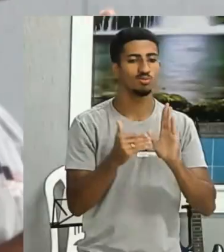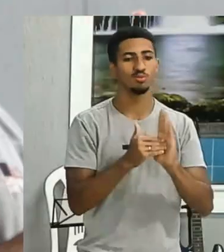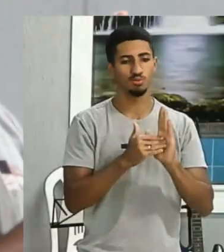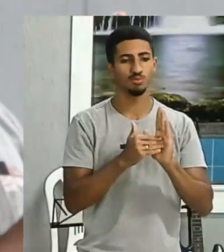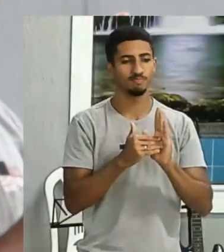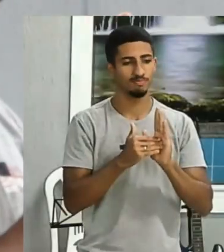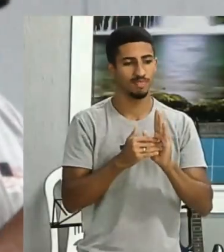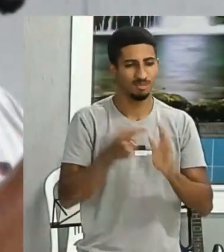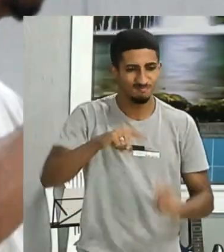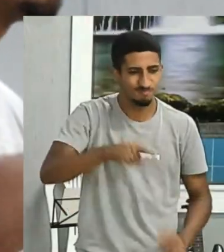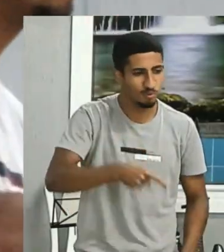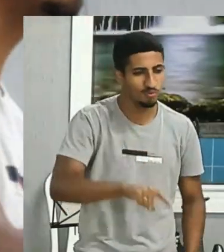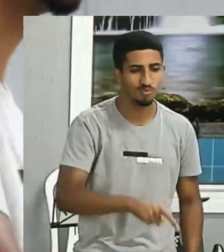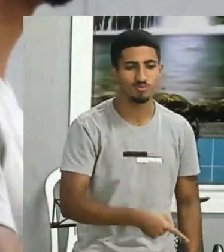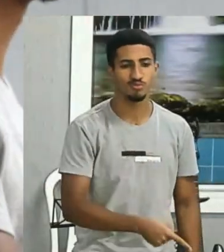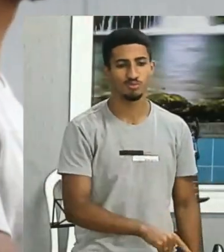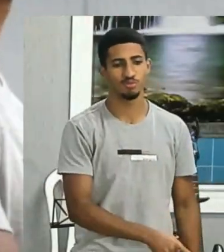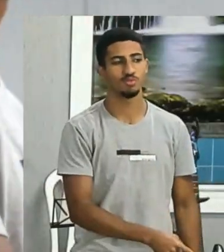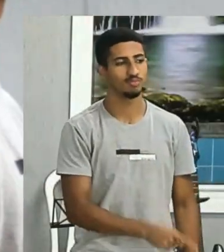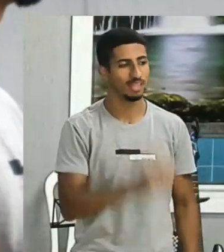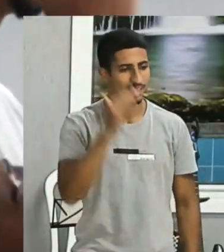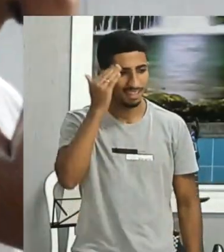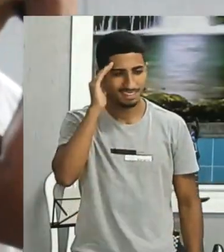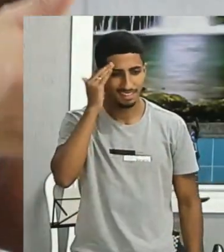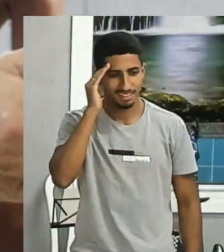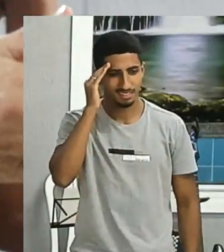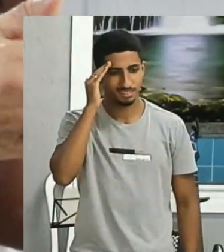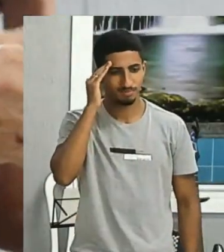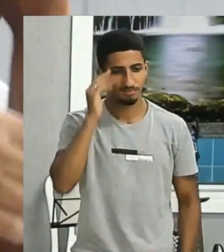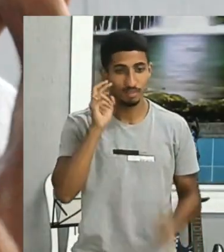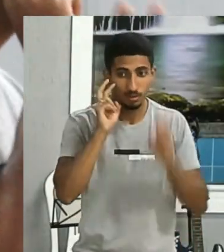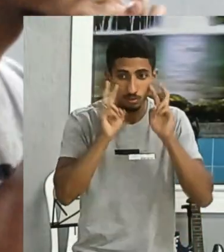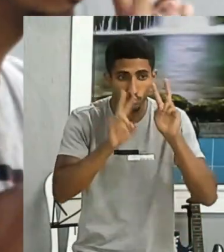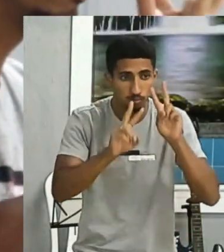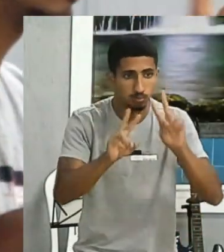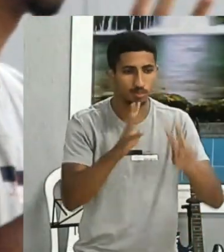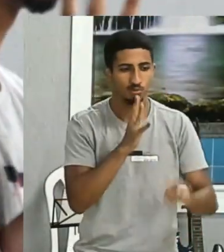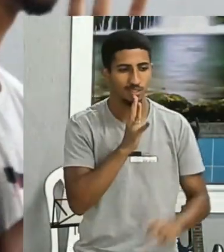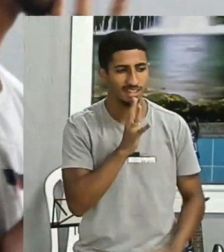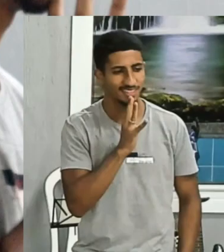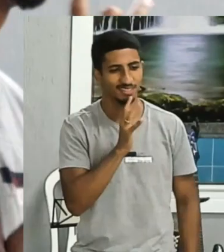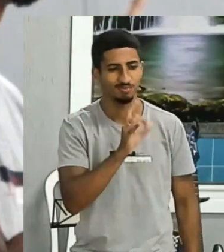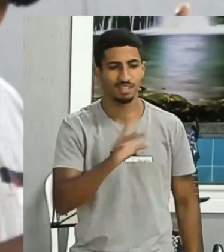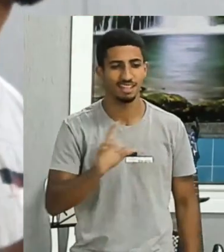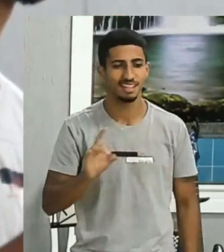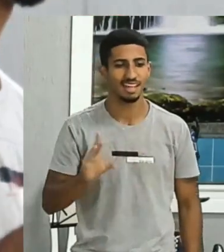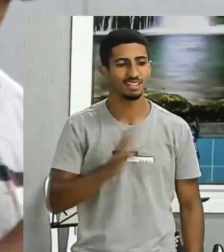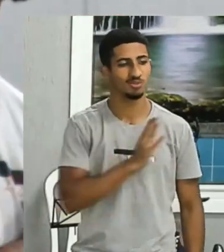Jesus sonda o pecado da igreja. Ele é